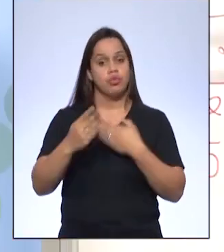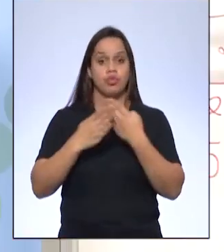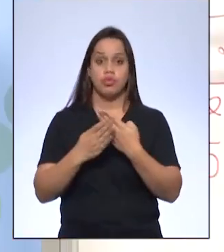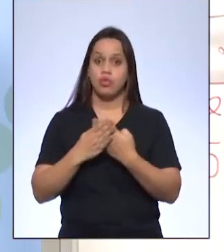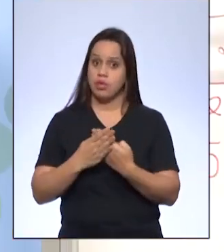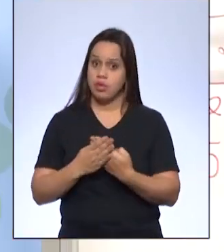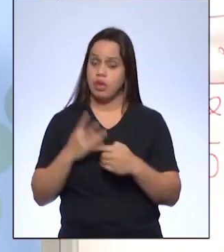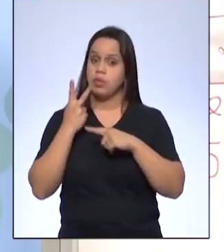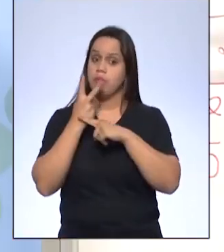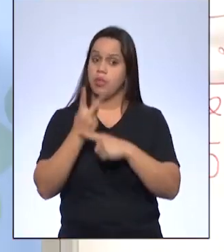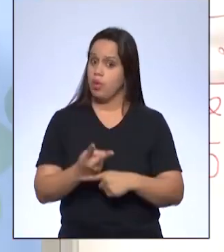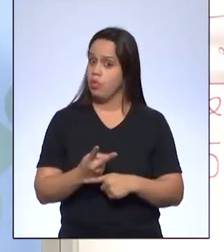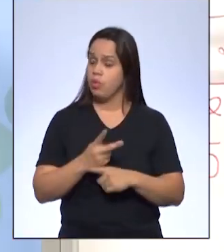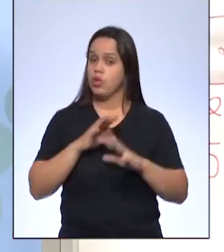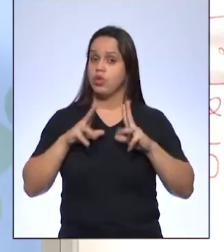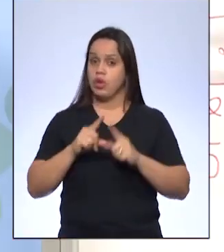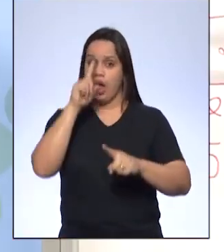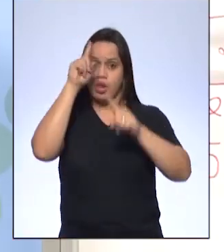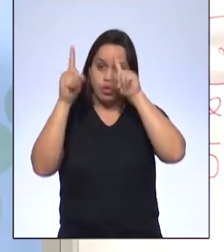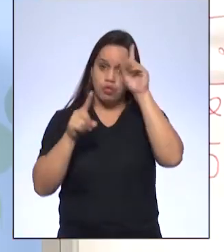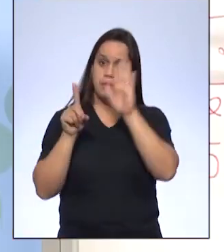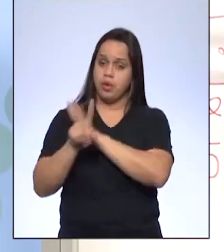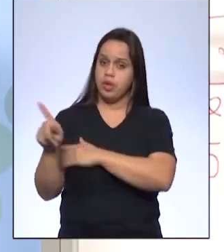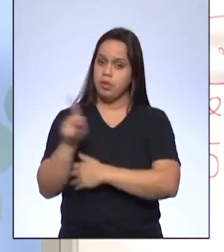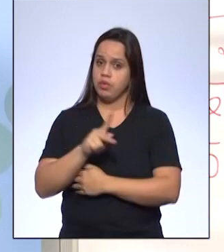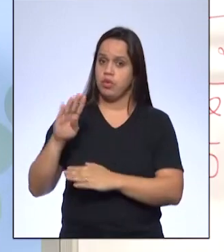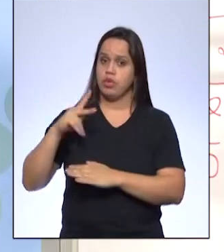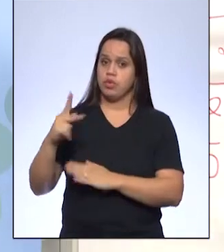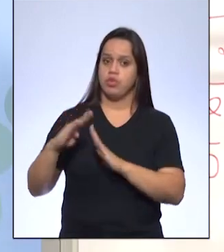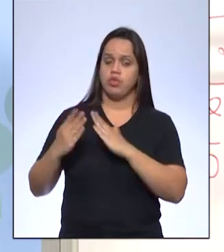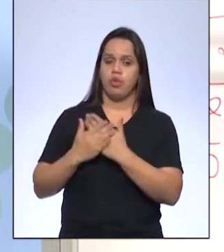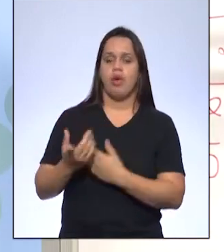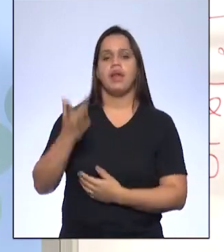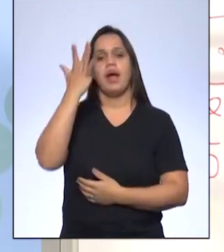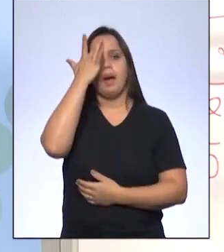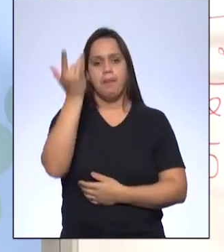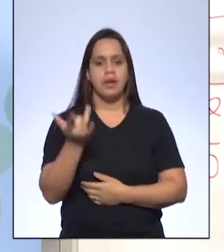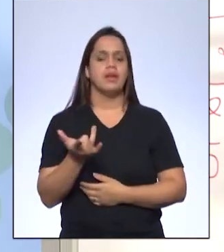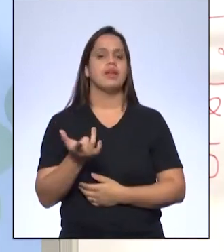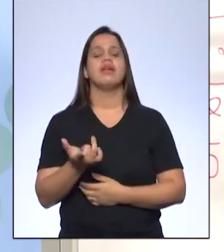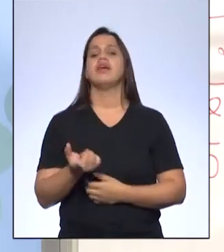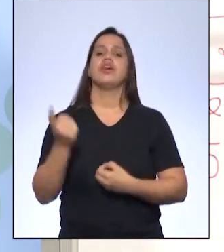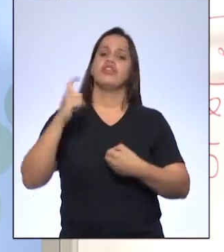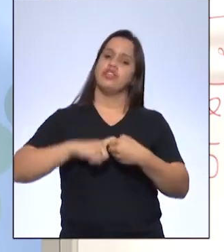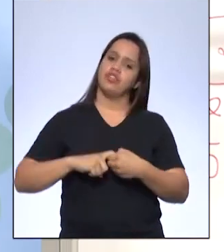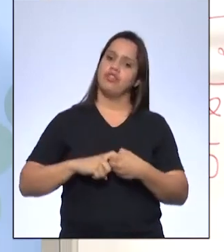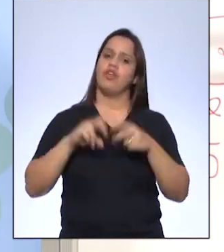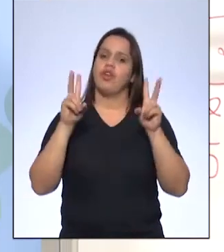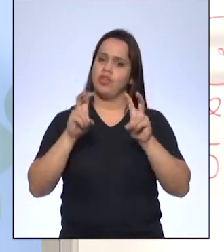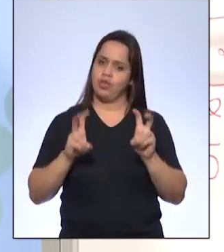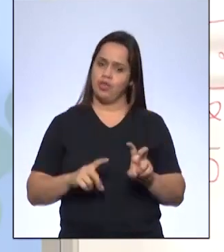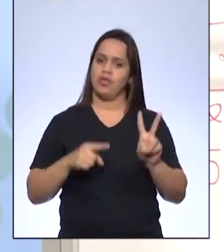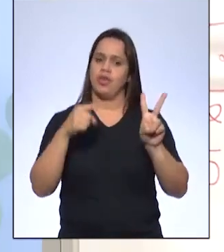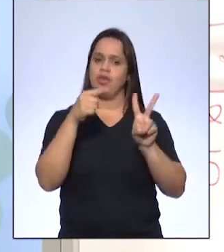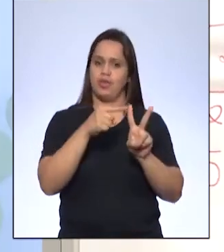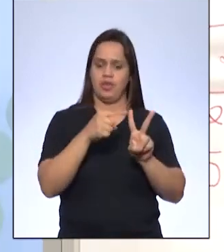estudando. Procurem sanar as dúvidas de vocês. E amanhã a gente continua com algumas situações